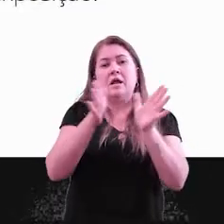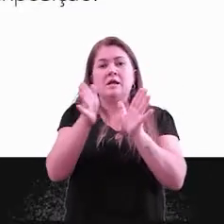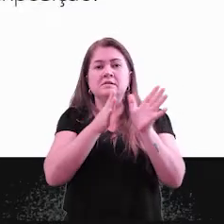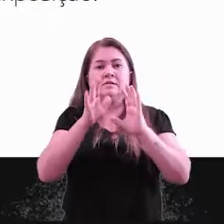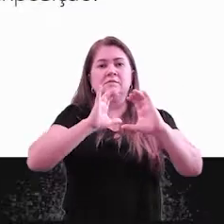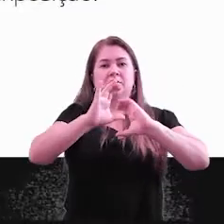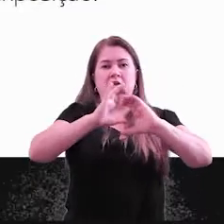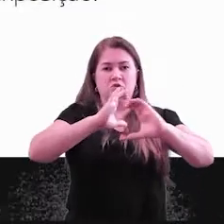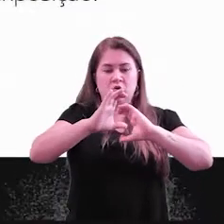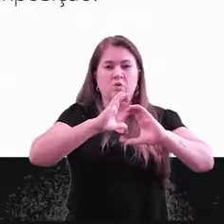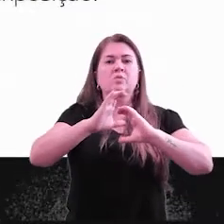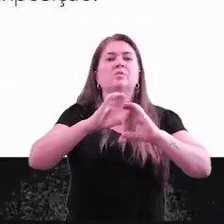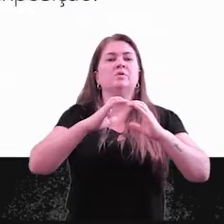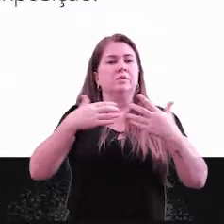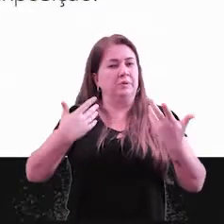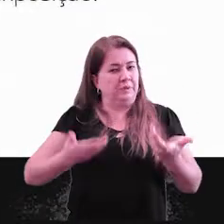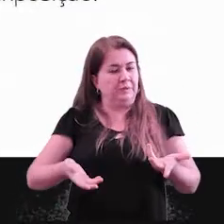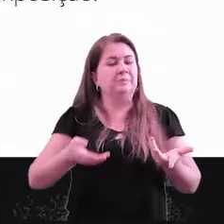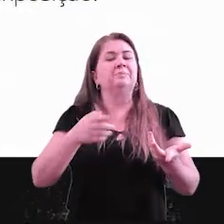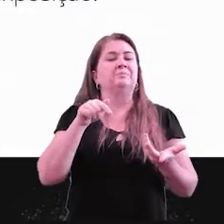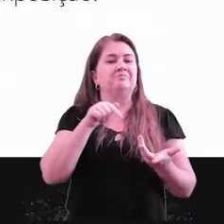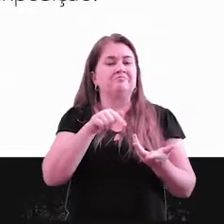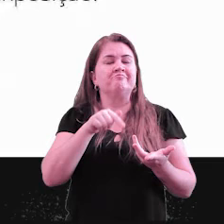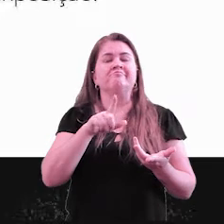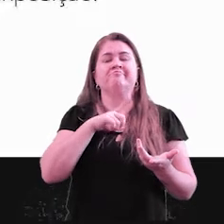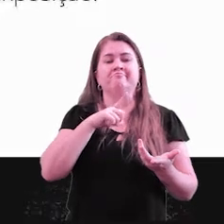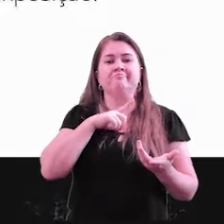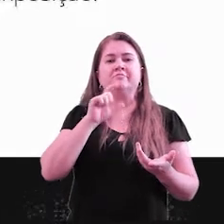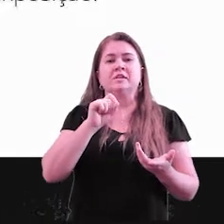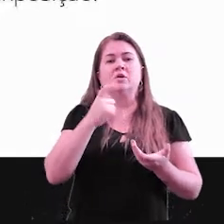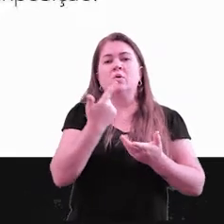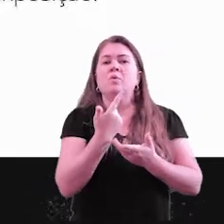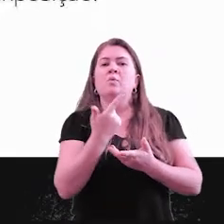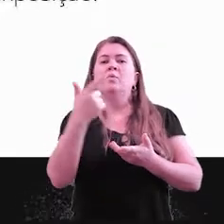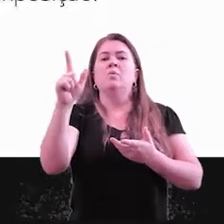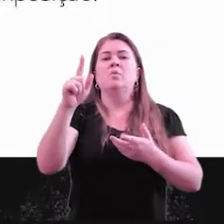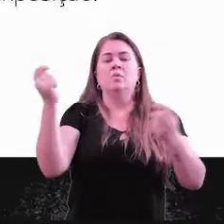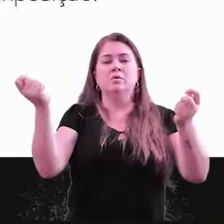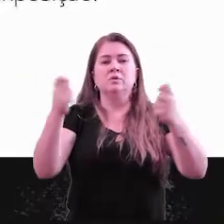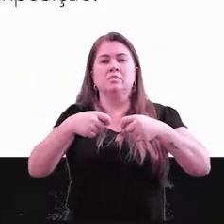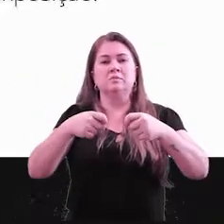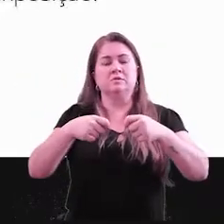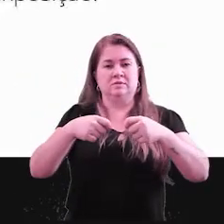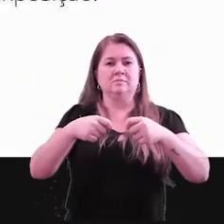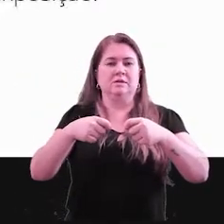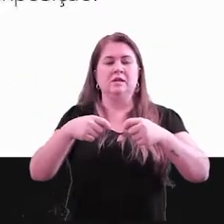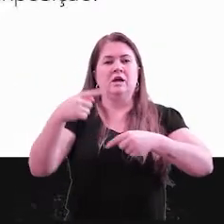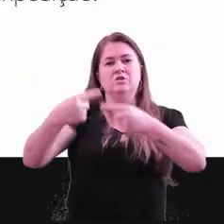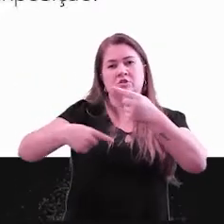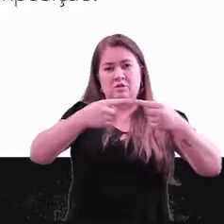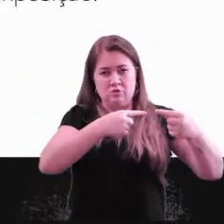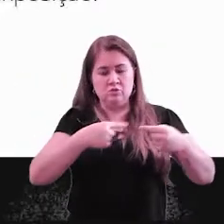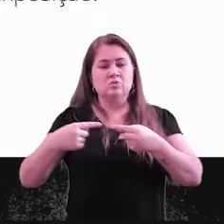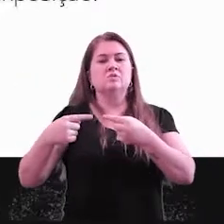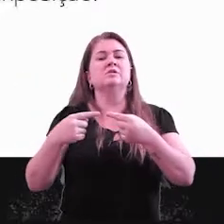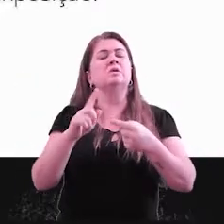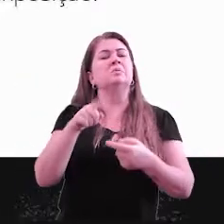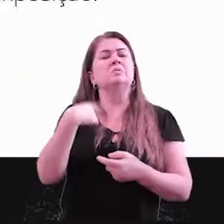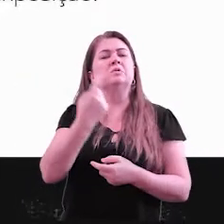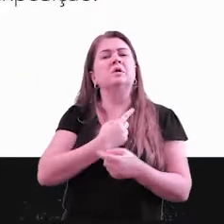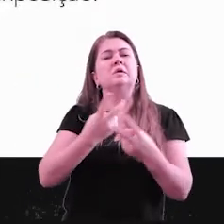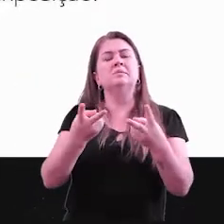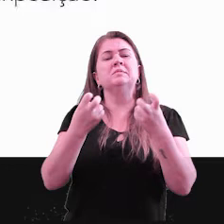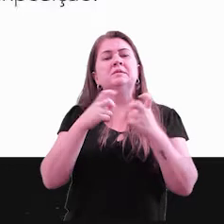pautada como um outro eixo dessa mesa, ela é conceituada numa perspectiva de eliminar as barreiras de